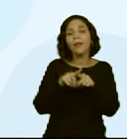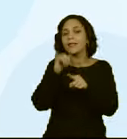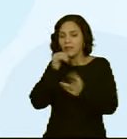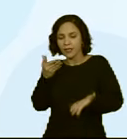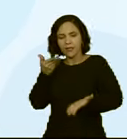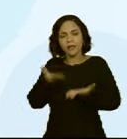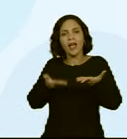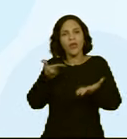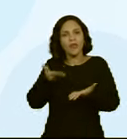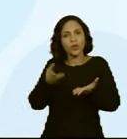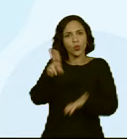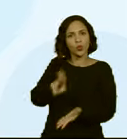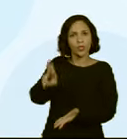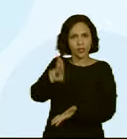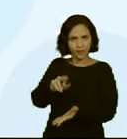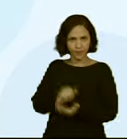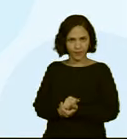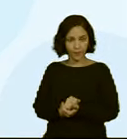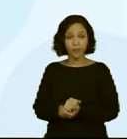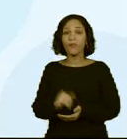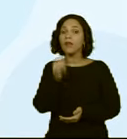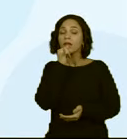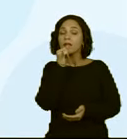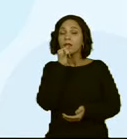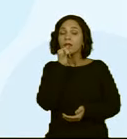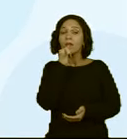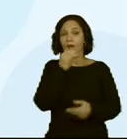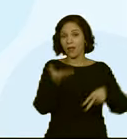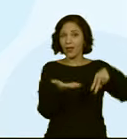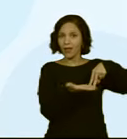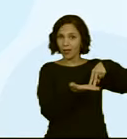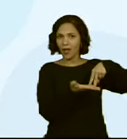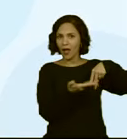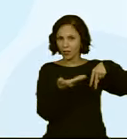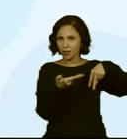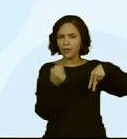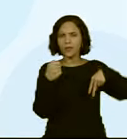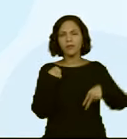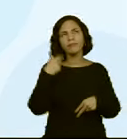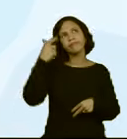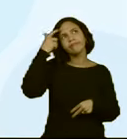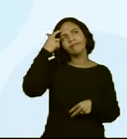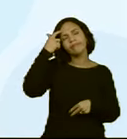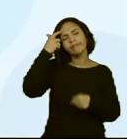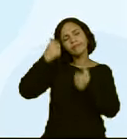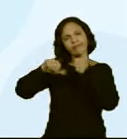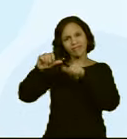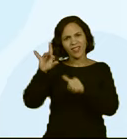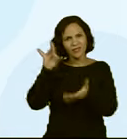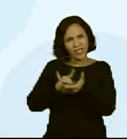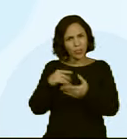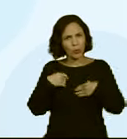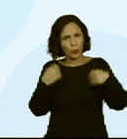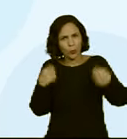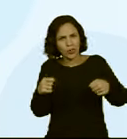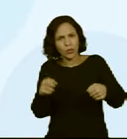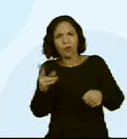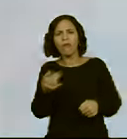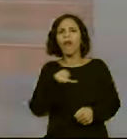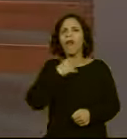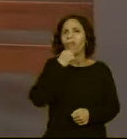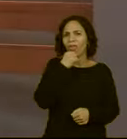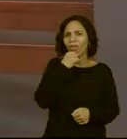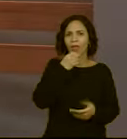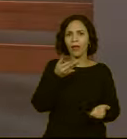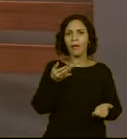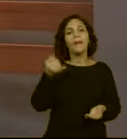e da calça jeans o consumo ele deve ser feito de maneira consciente avaliando a sua real necessidade para que a